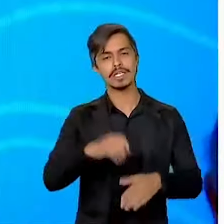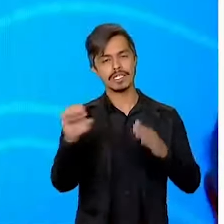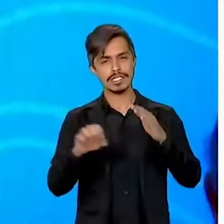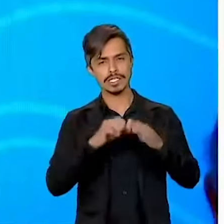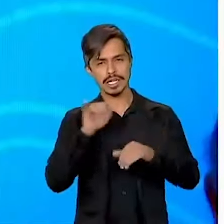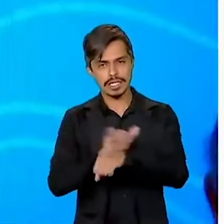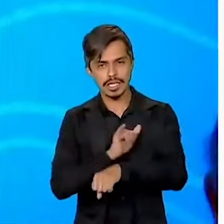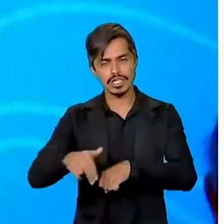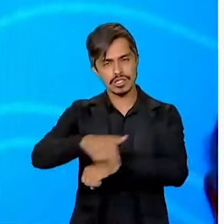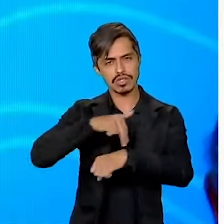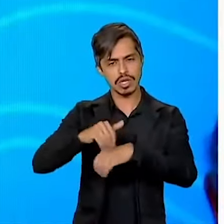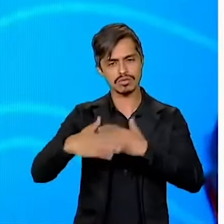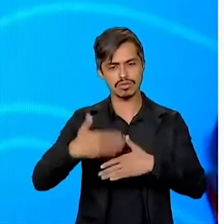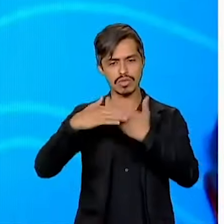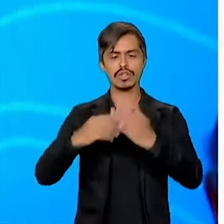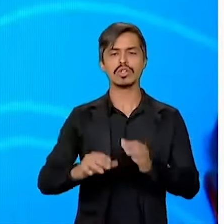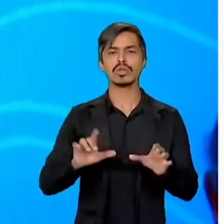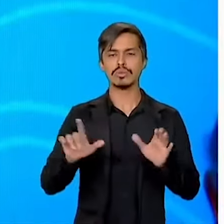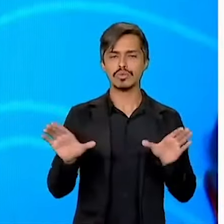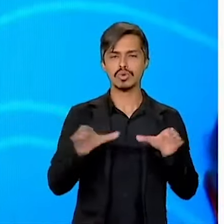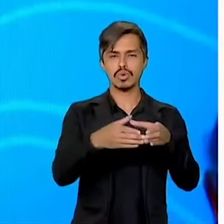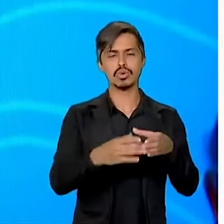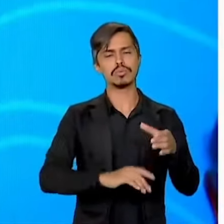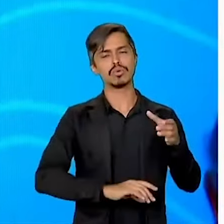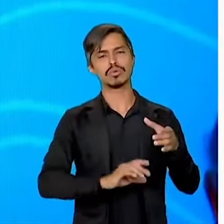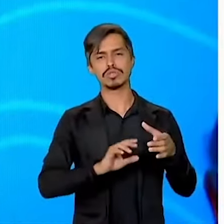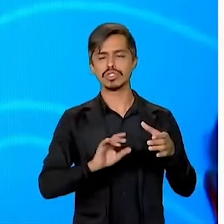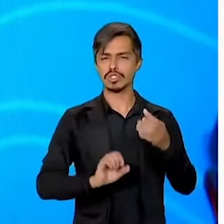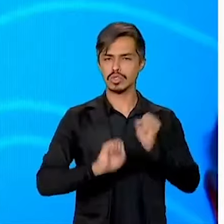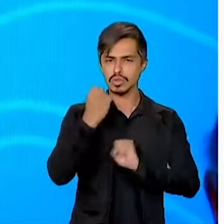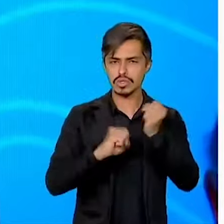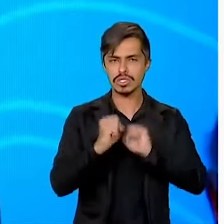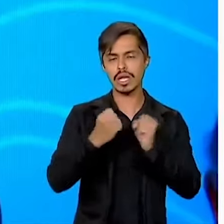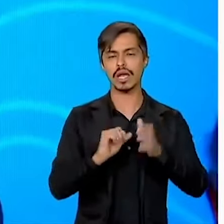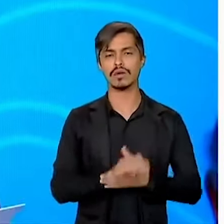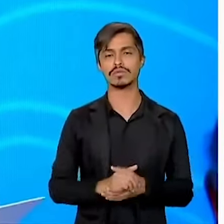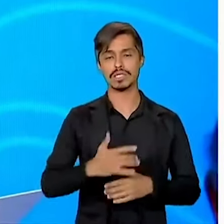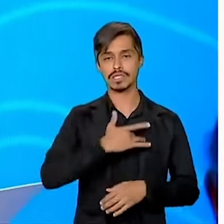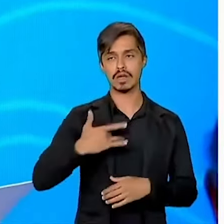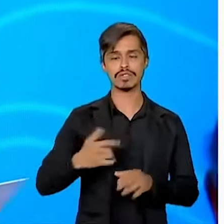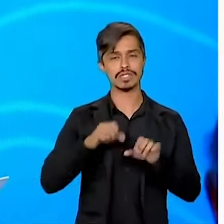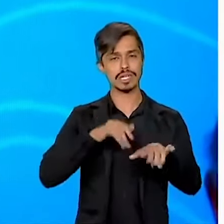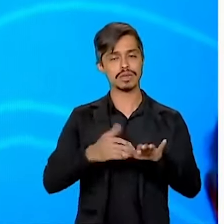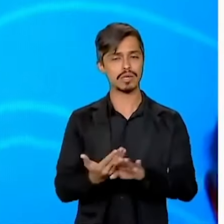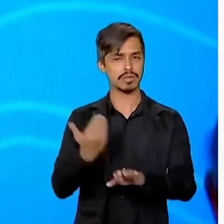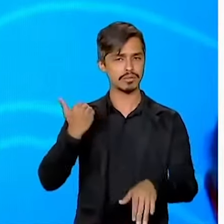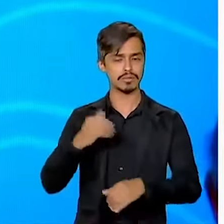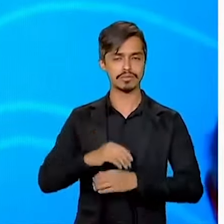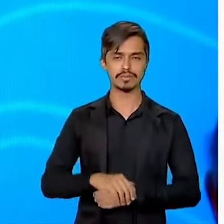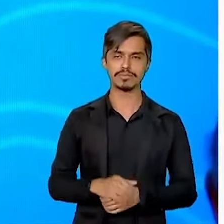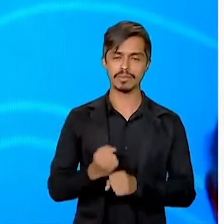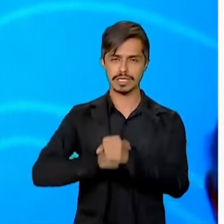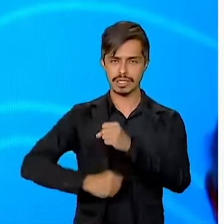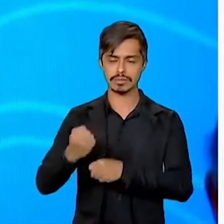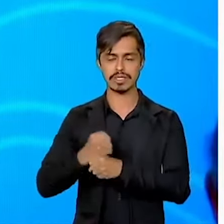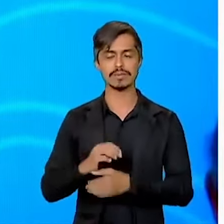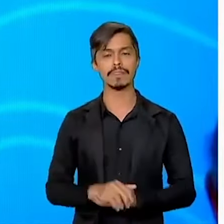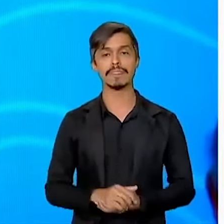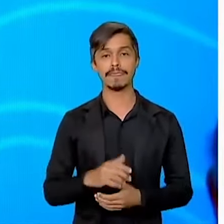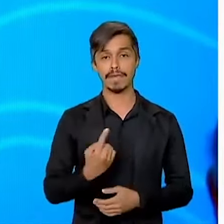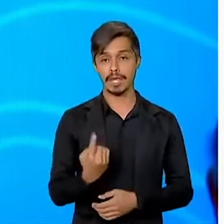de Desenvolvimento do Complexo Econômico Industrial da Saúde em setembro do ano passado. Em um ano,